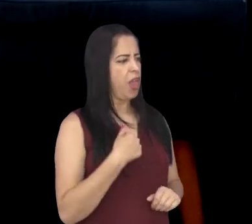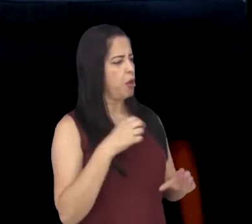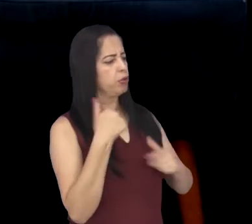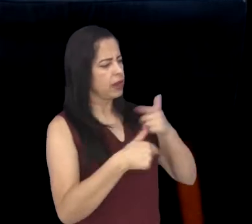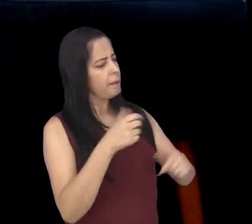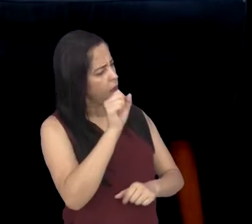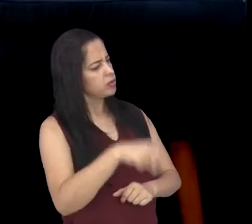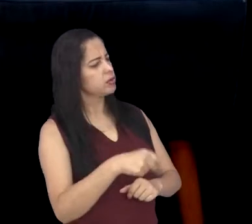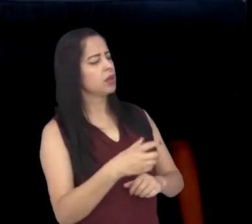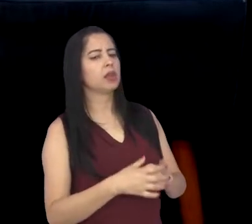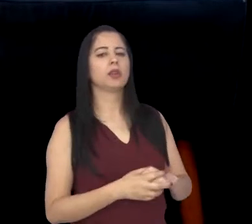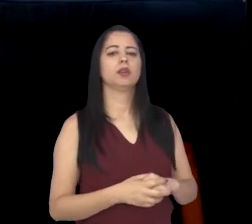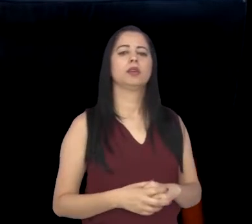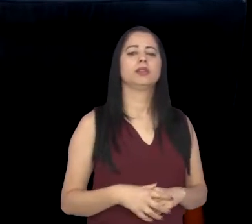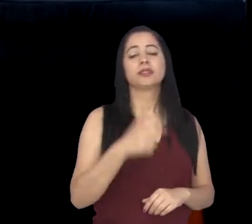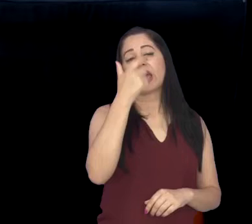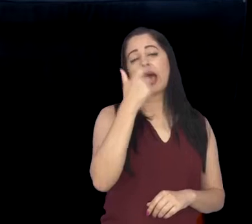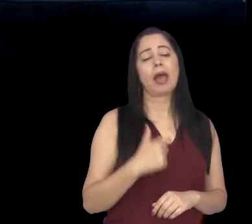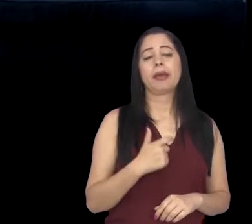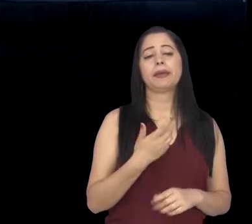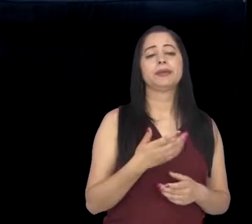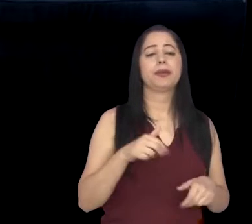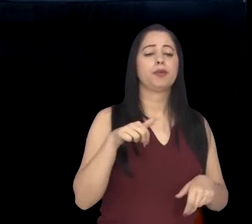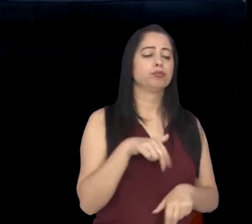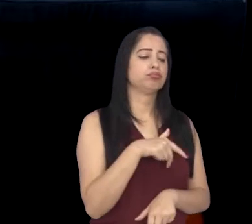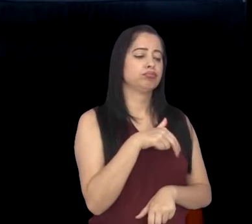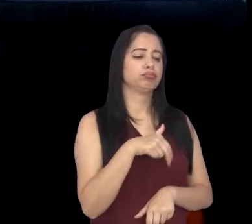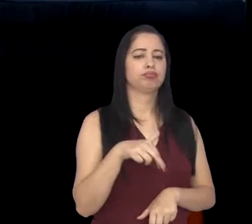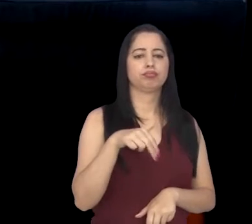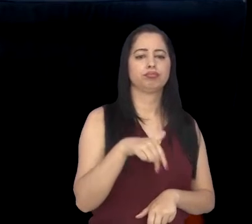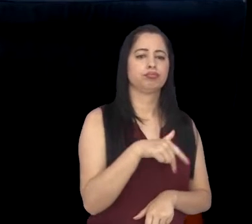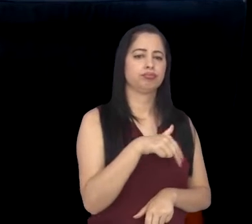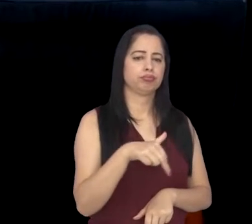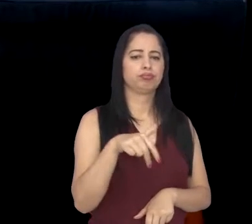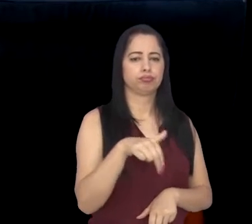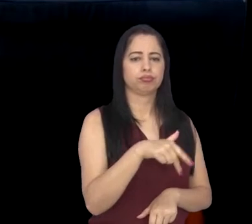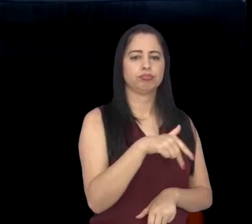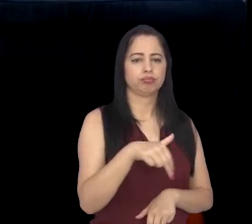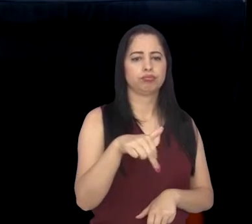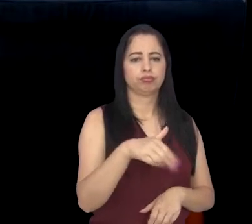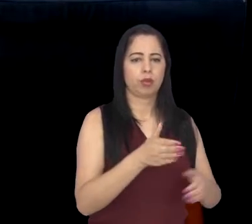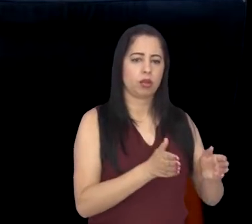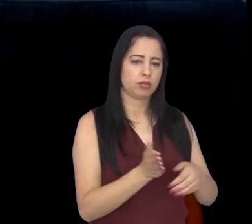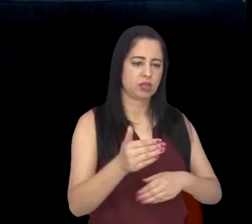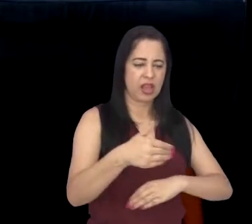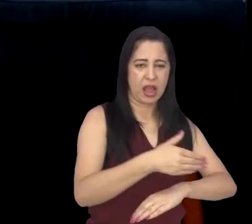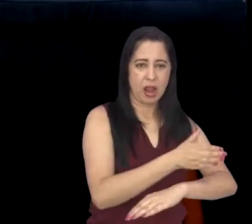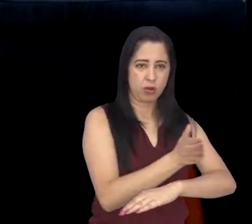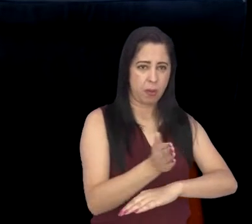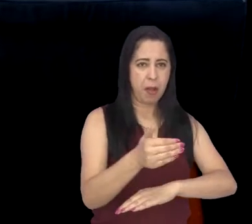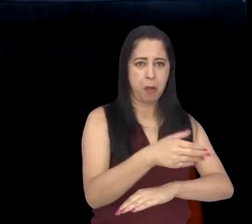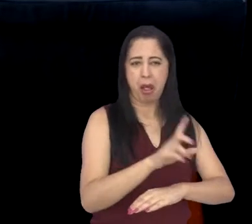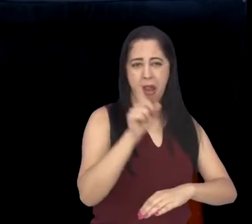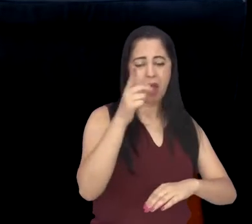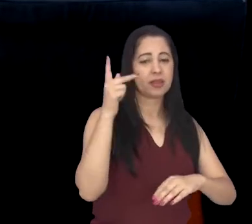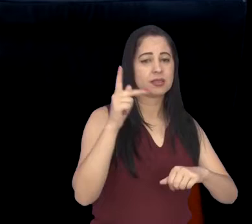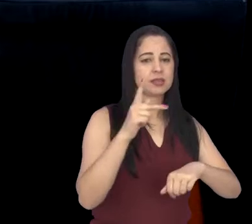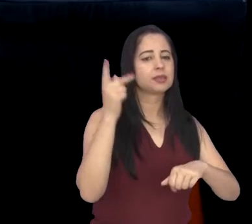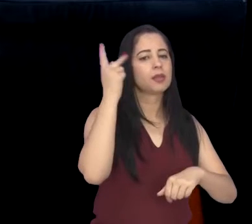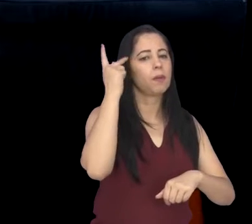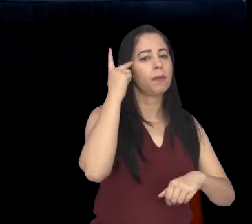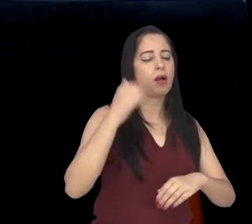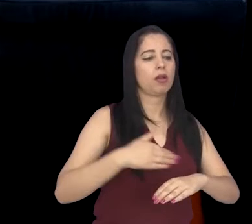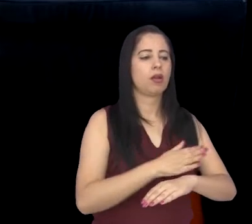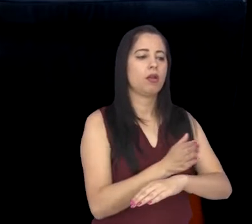precisando. Aí eu peguei o Avenida Circular, que é um busanga que circula da Barão de Limeira, sob a Consolação. E fui cair lá na